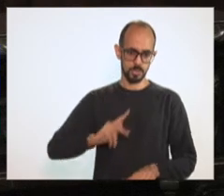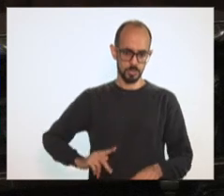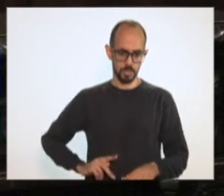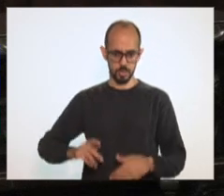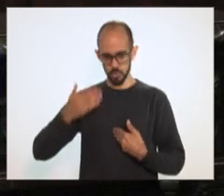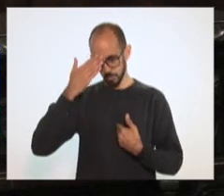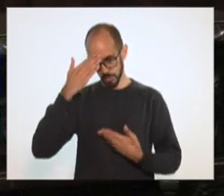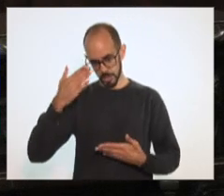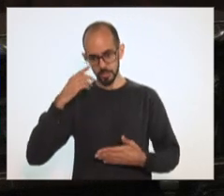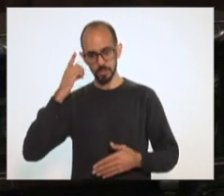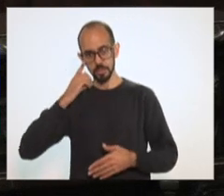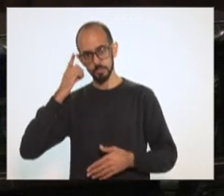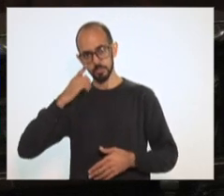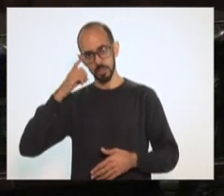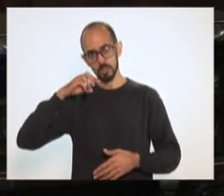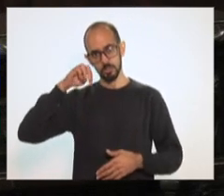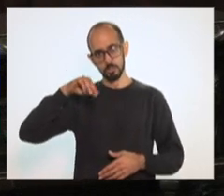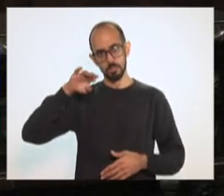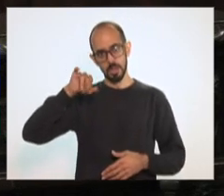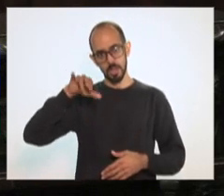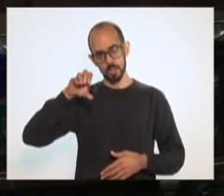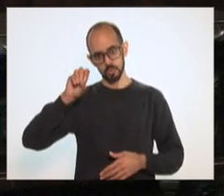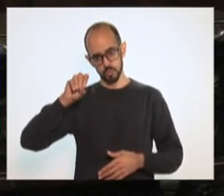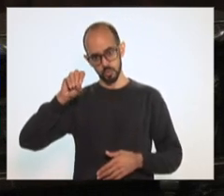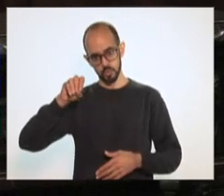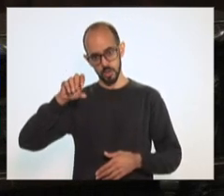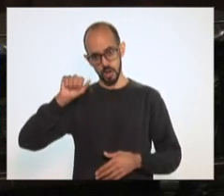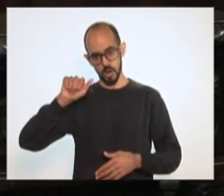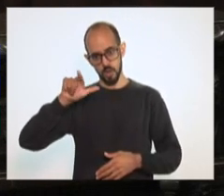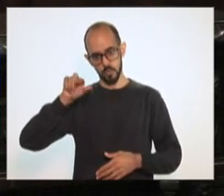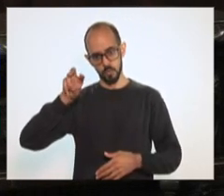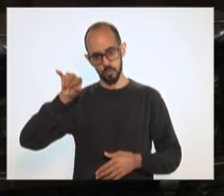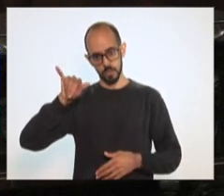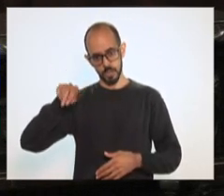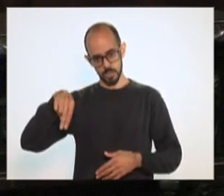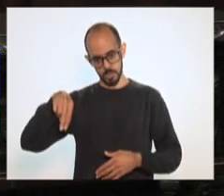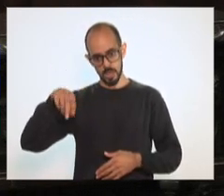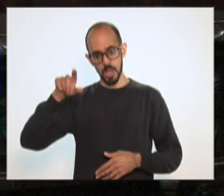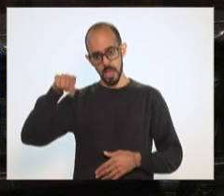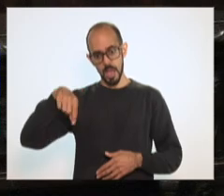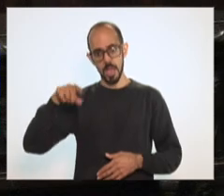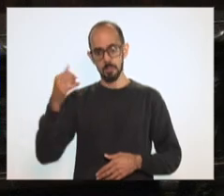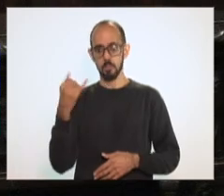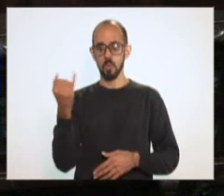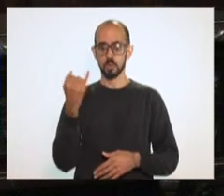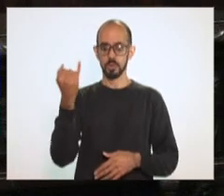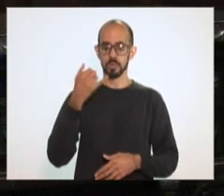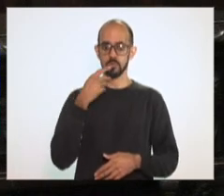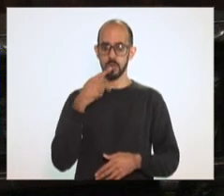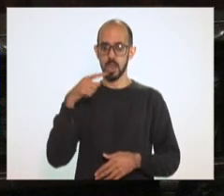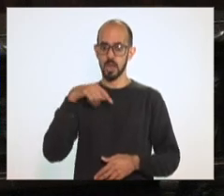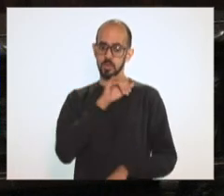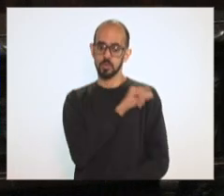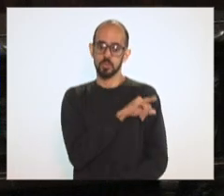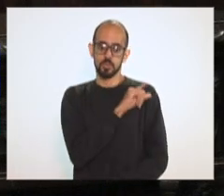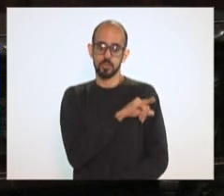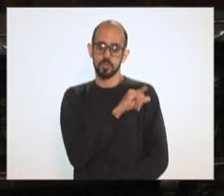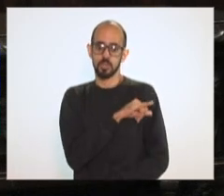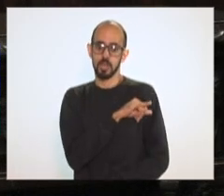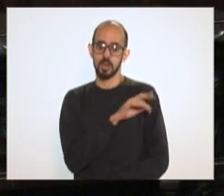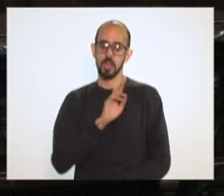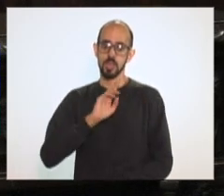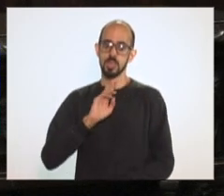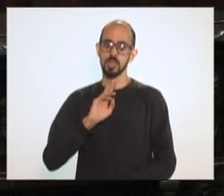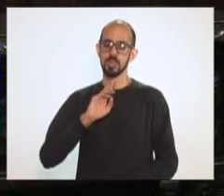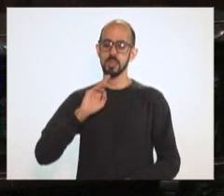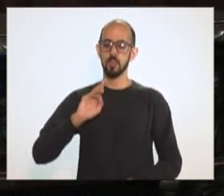excelentíssimo deputado Flávio Serafini. É super importante dizer que o Rio de Janeiro não é uma ilha.